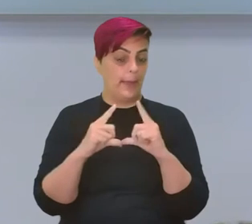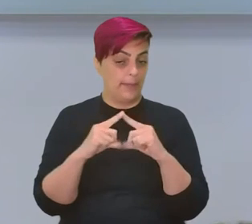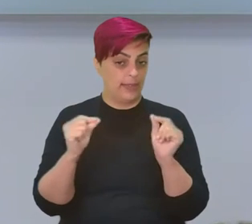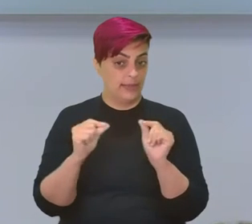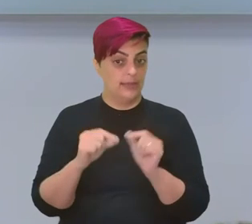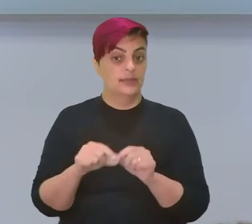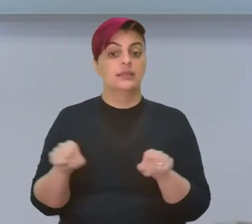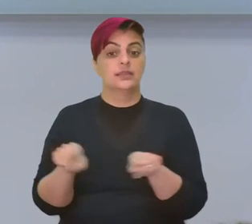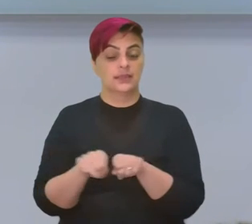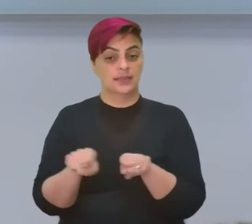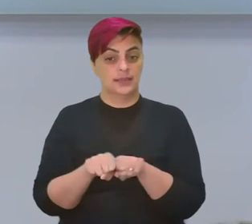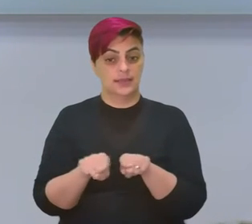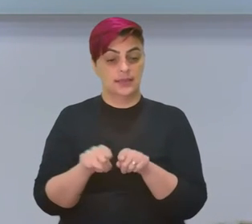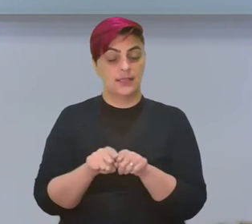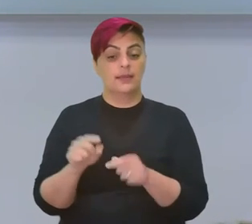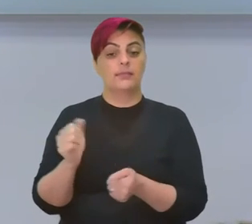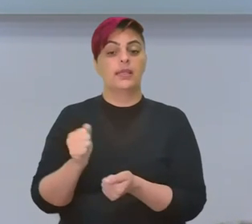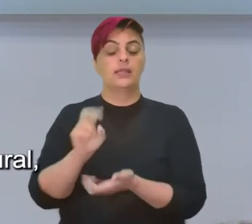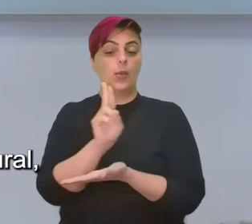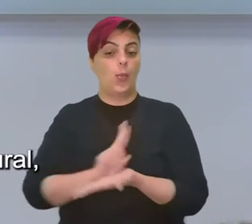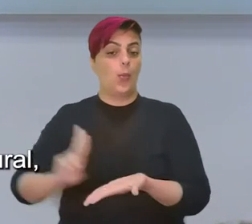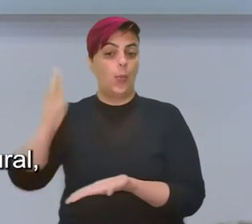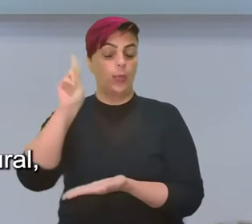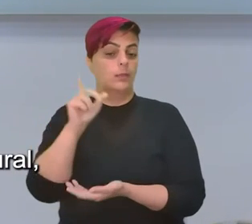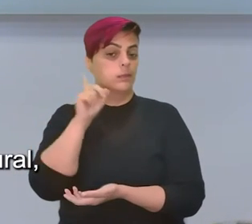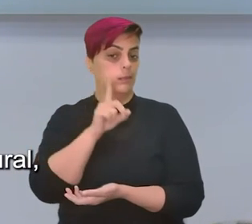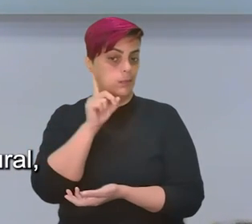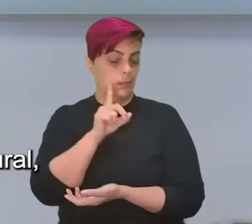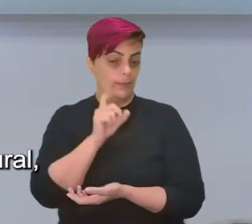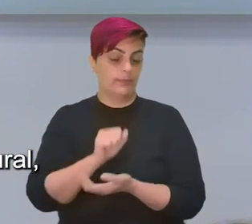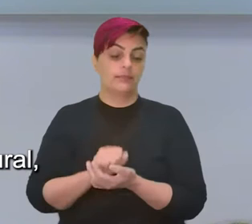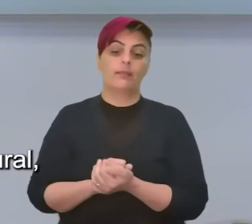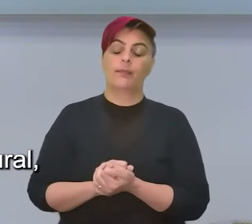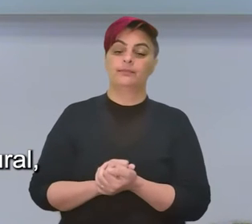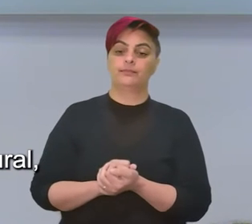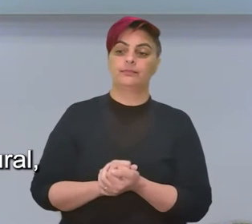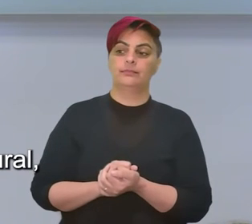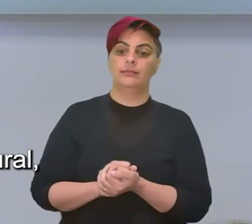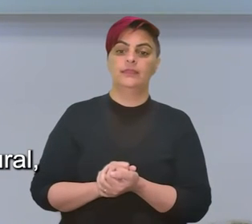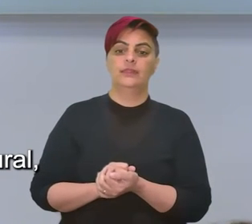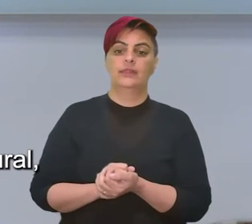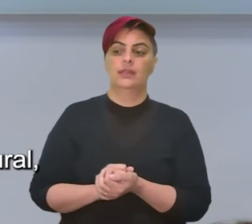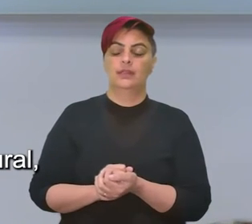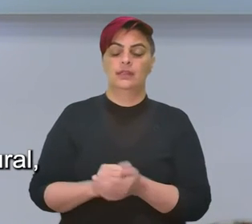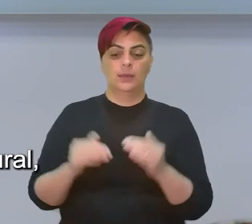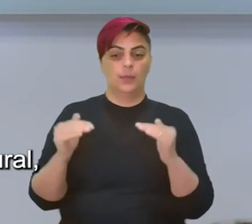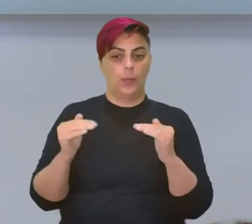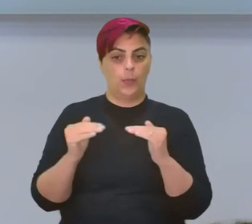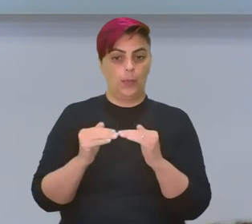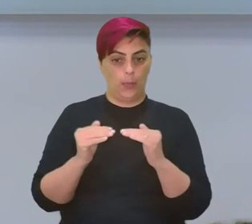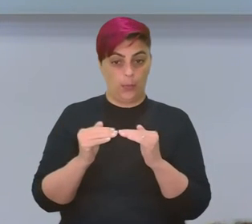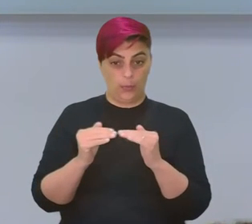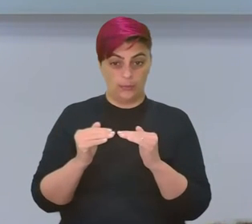em Antropologia pela Universidade de Harvard. Autora, entre outros, de Uma Antropologia no Plural, A Favor da